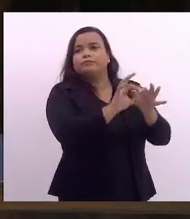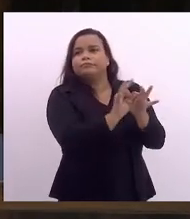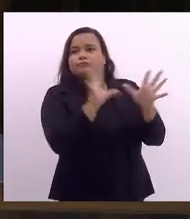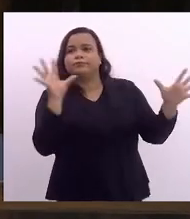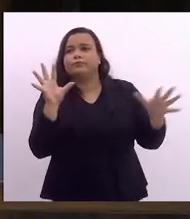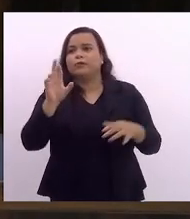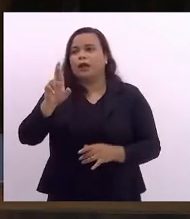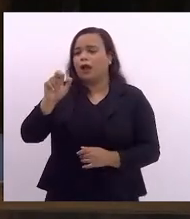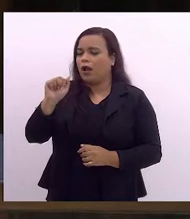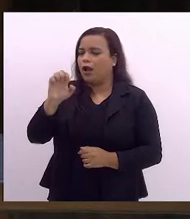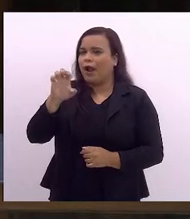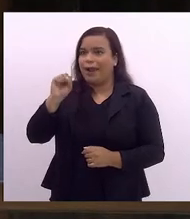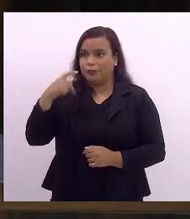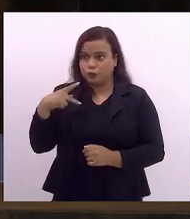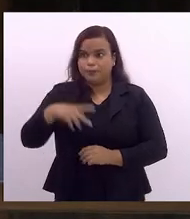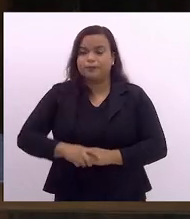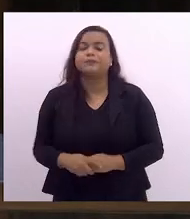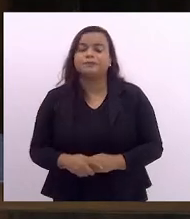RAESP.